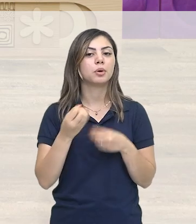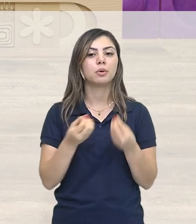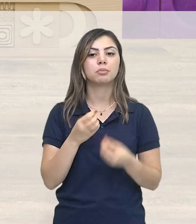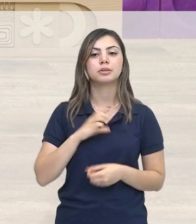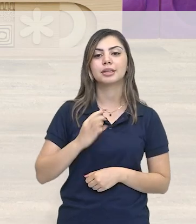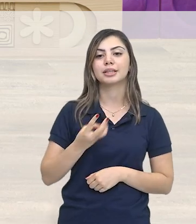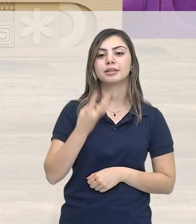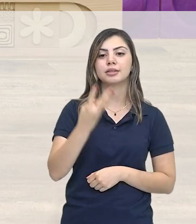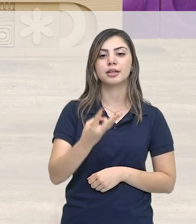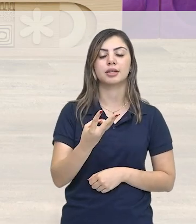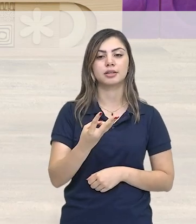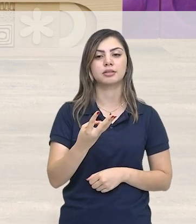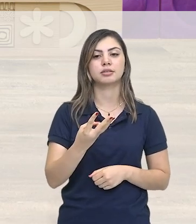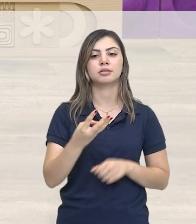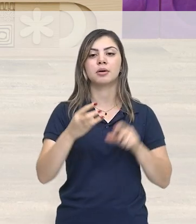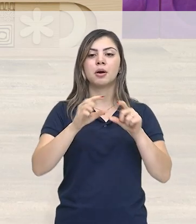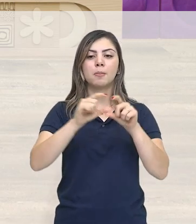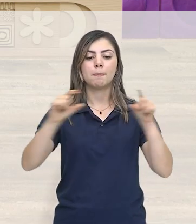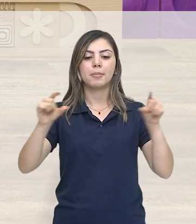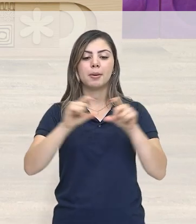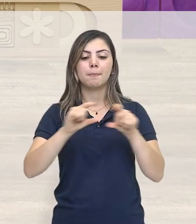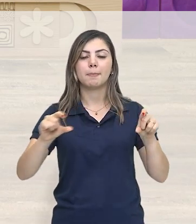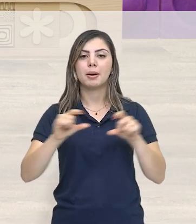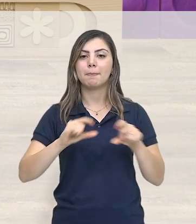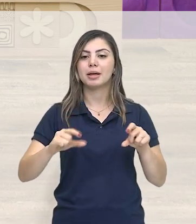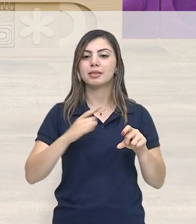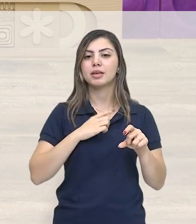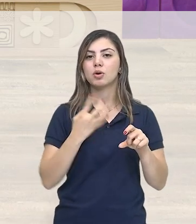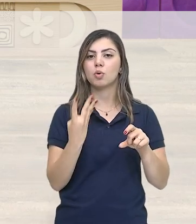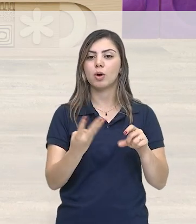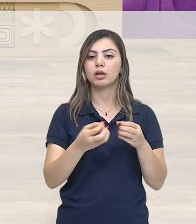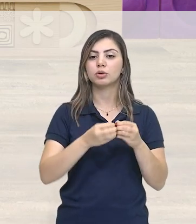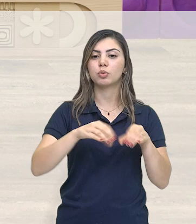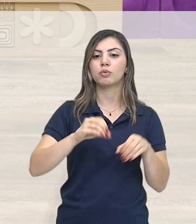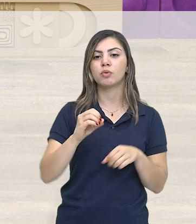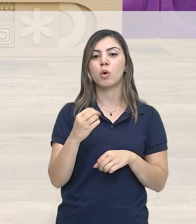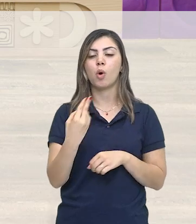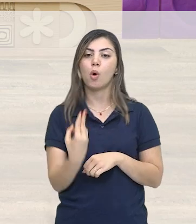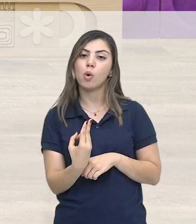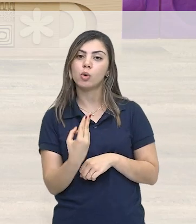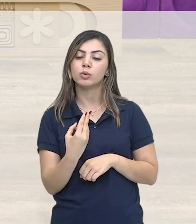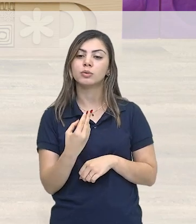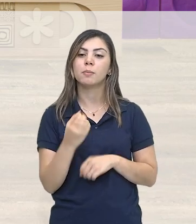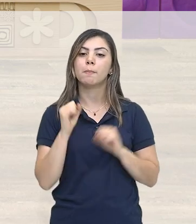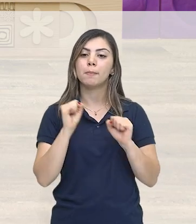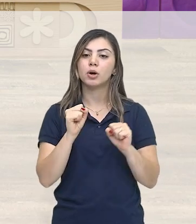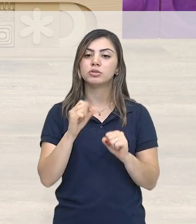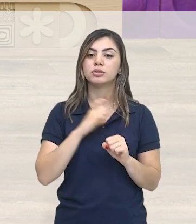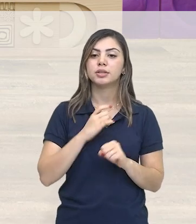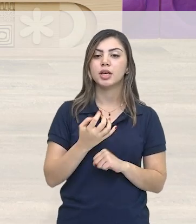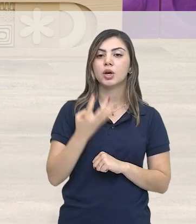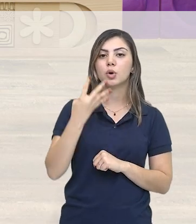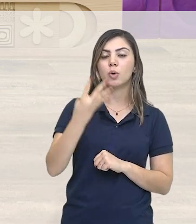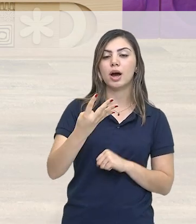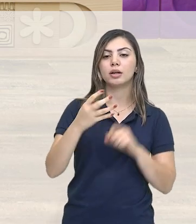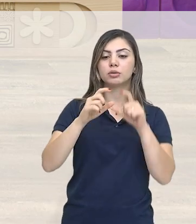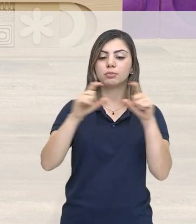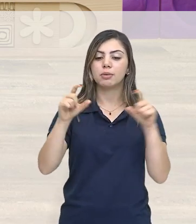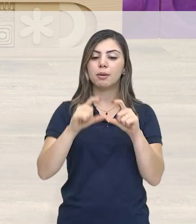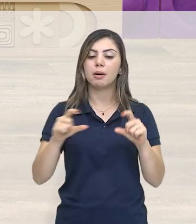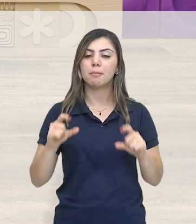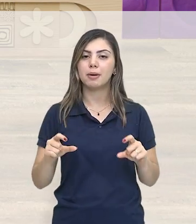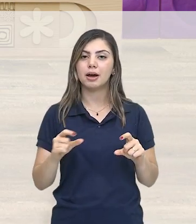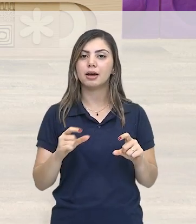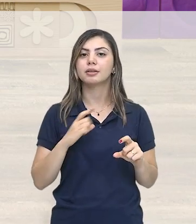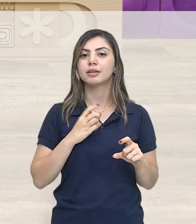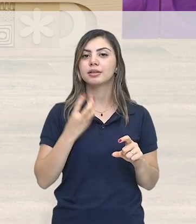3 fileiras com 4 ovos em cada fileira, ou o inverso, né? Podia ter 4 fileiras com 3 ovos